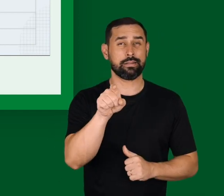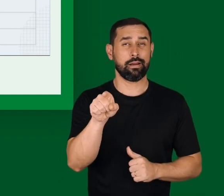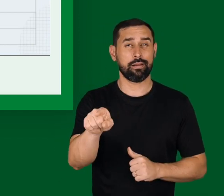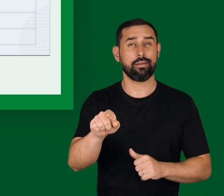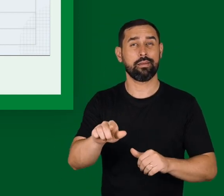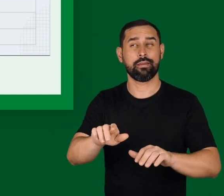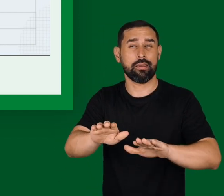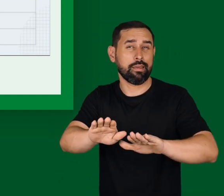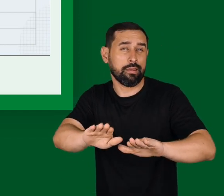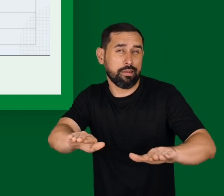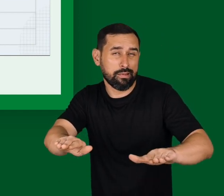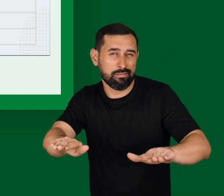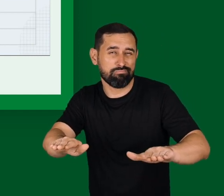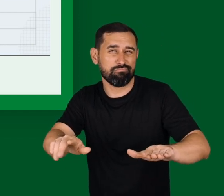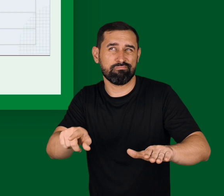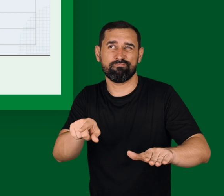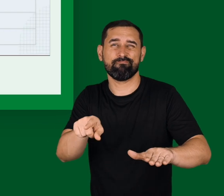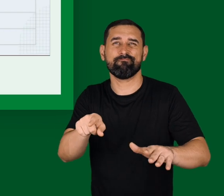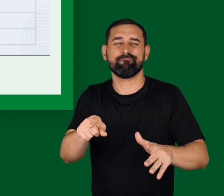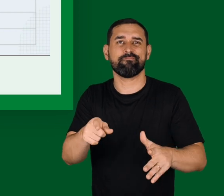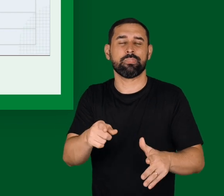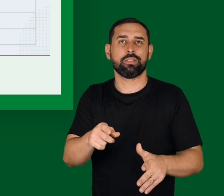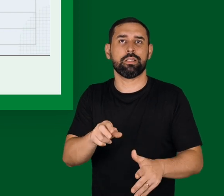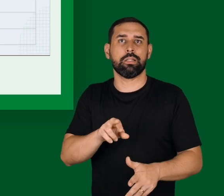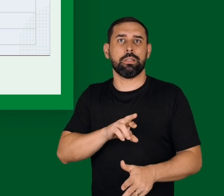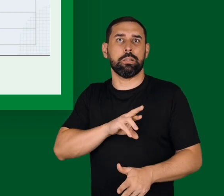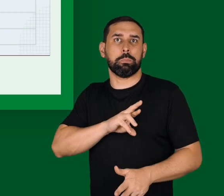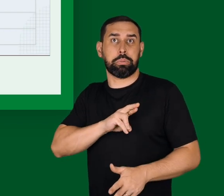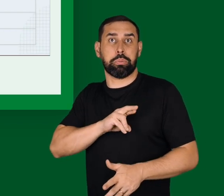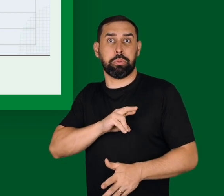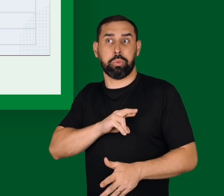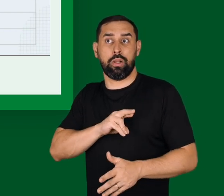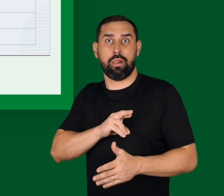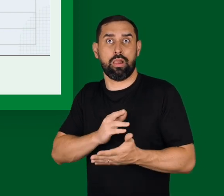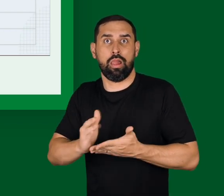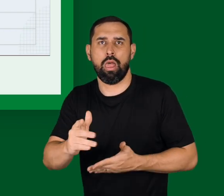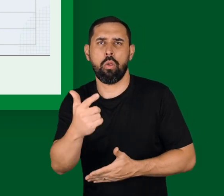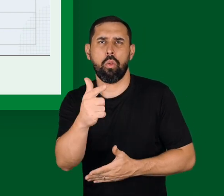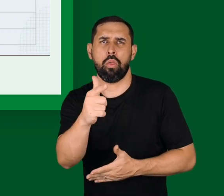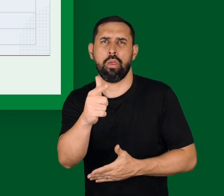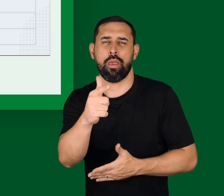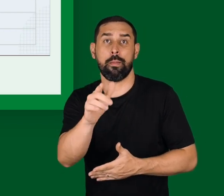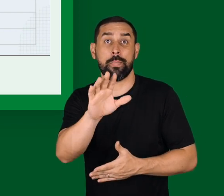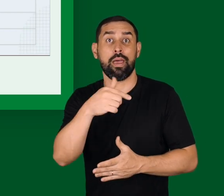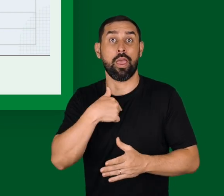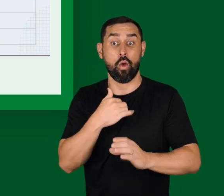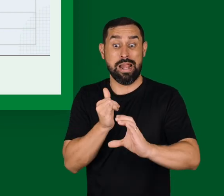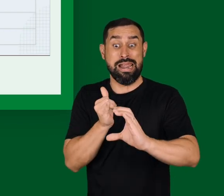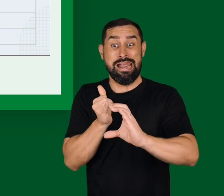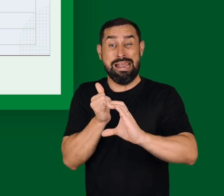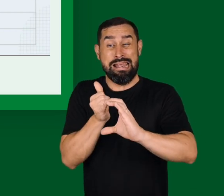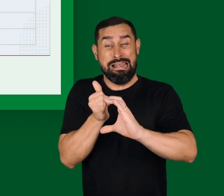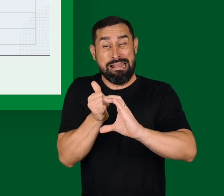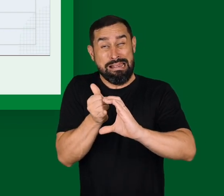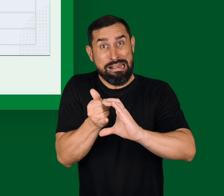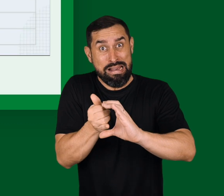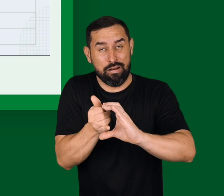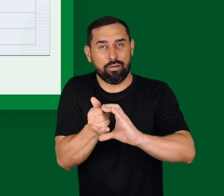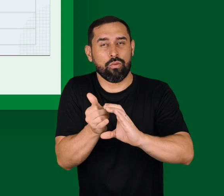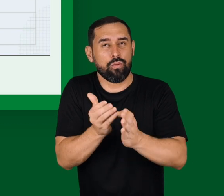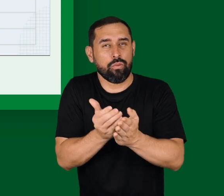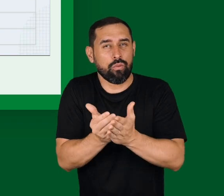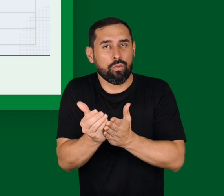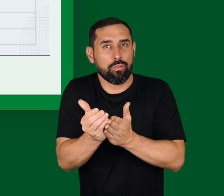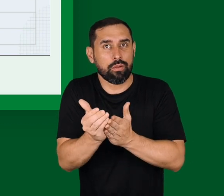ela ainda é uma criança que não está na sua fase já de parada instalada, a gente está fazendo uma sequência pré-intubação,